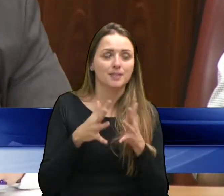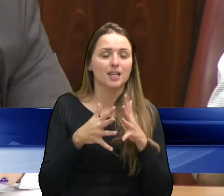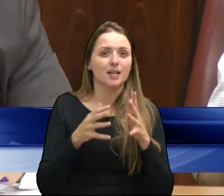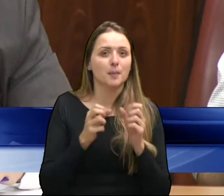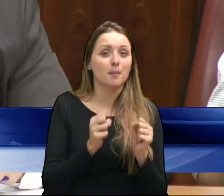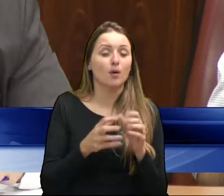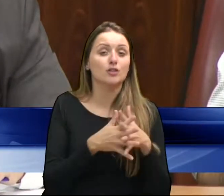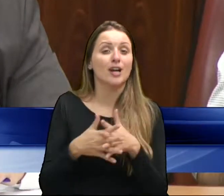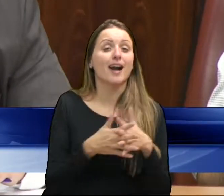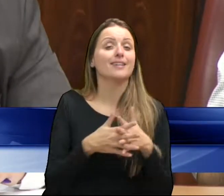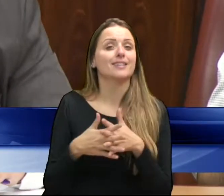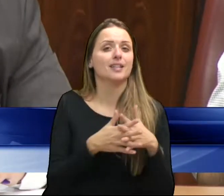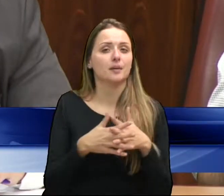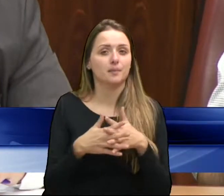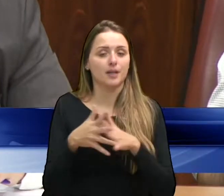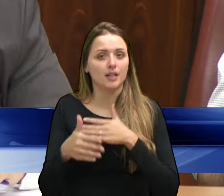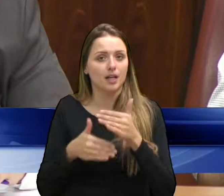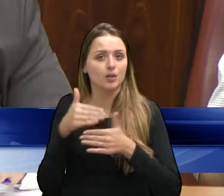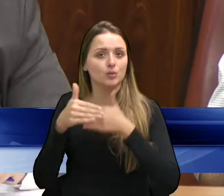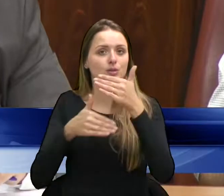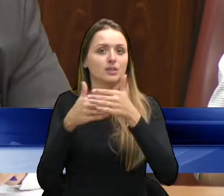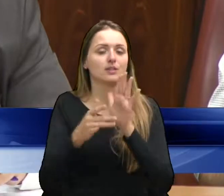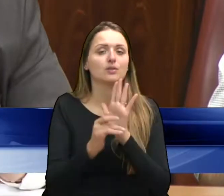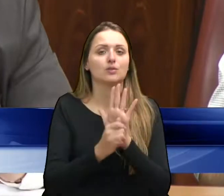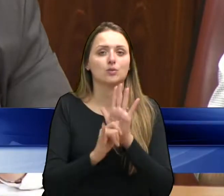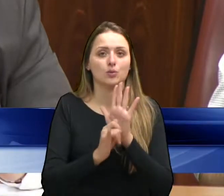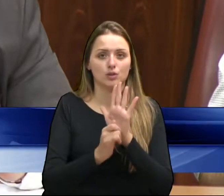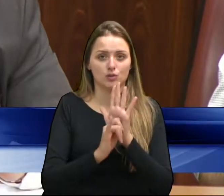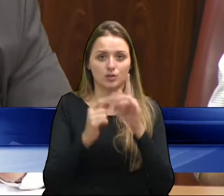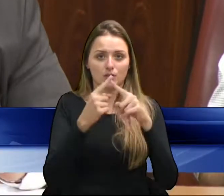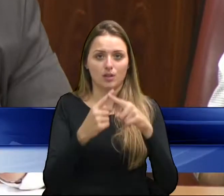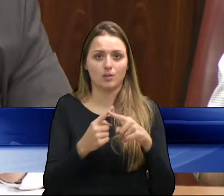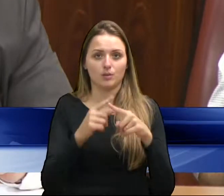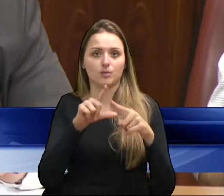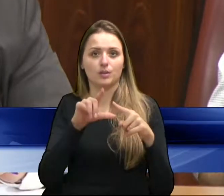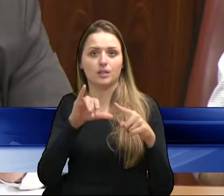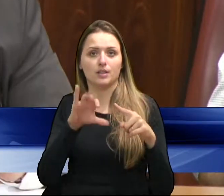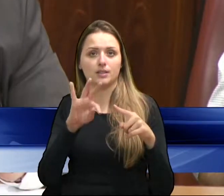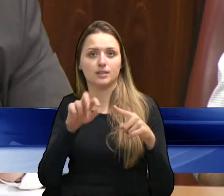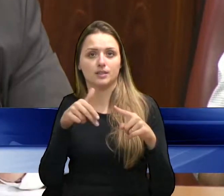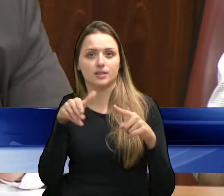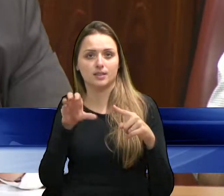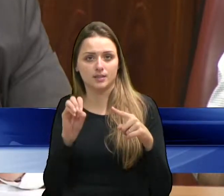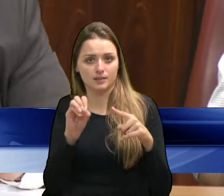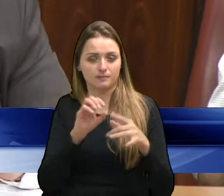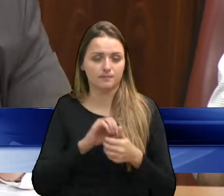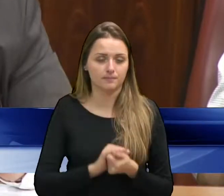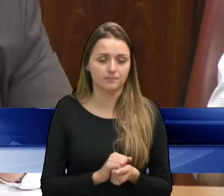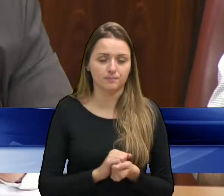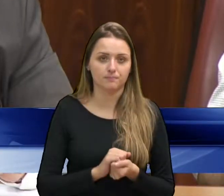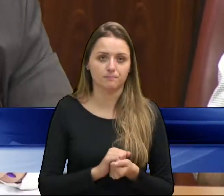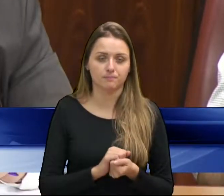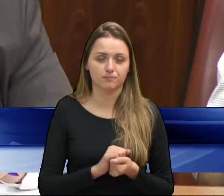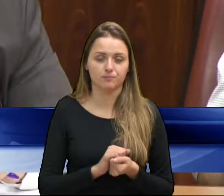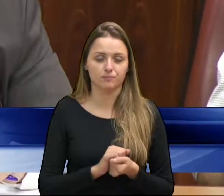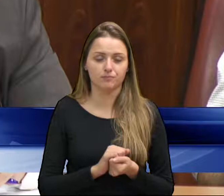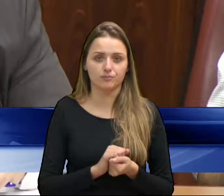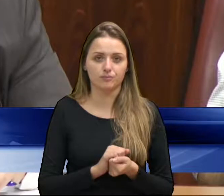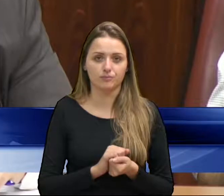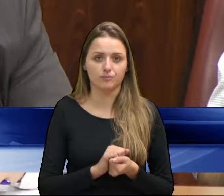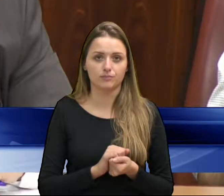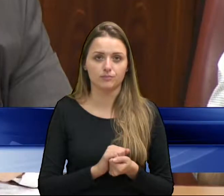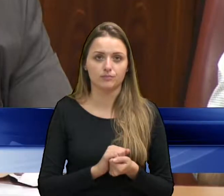transcorrer desenvolvimento do edital de licitação. E num apanhado